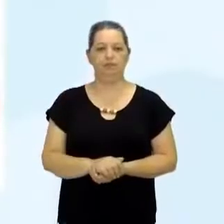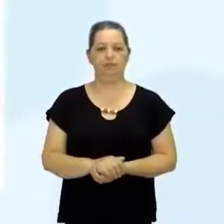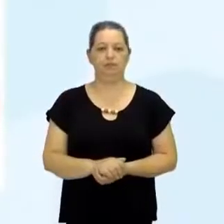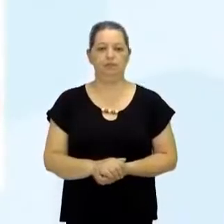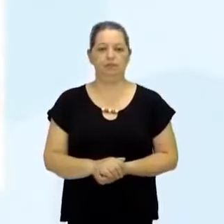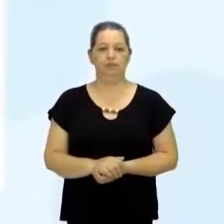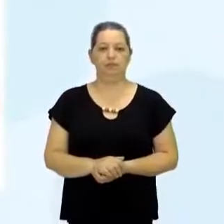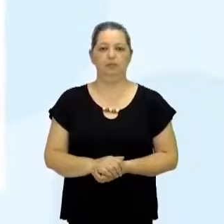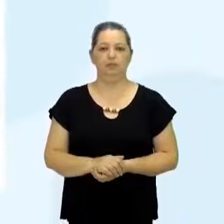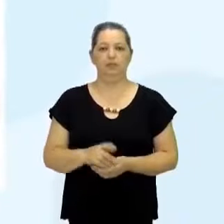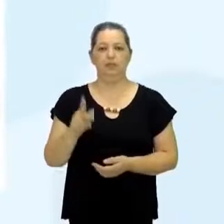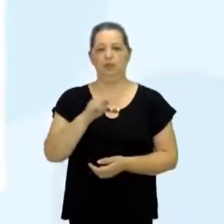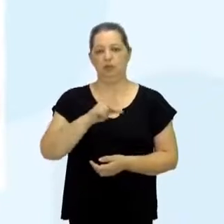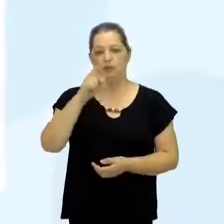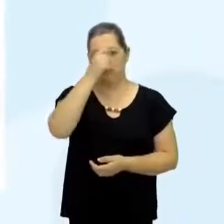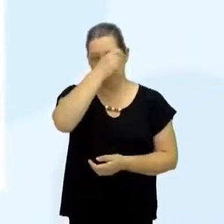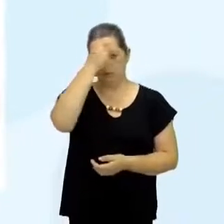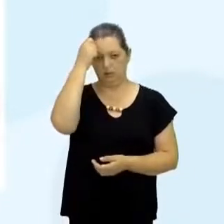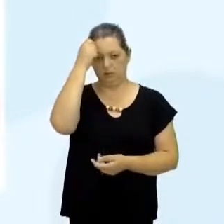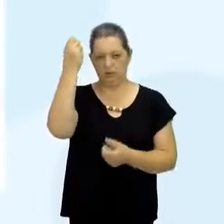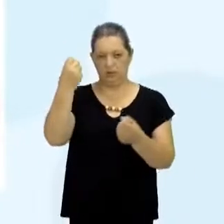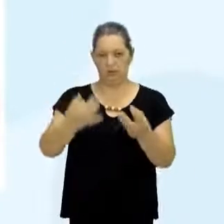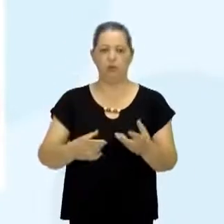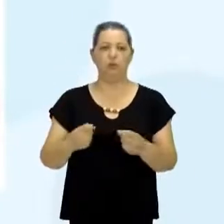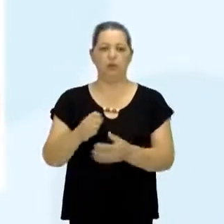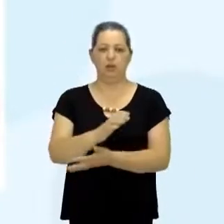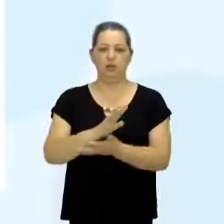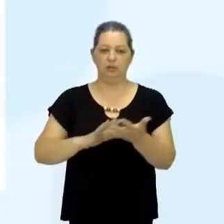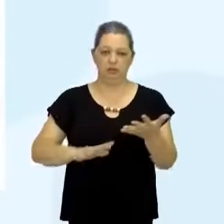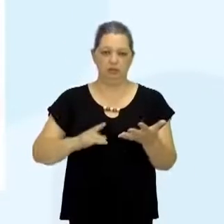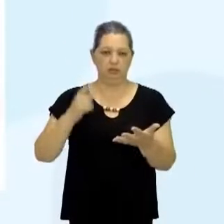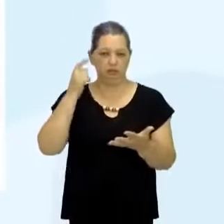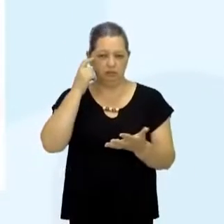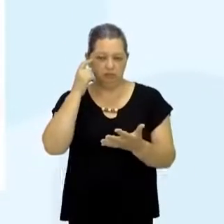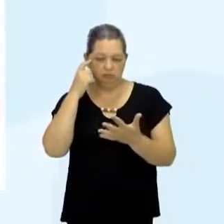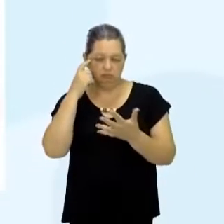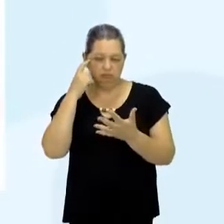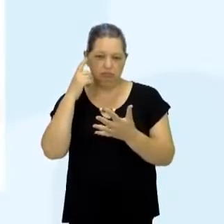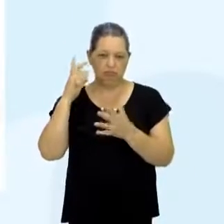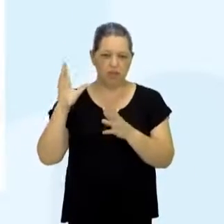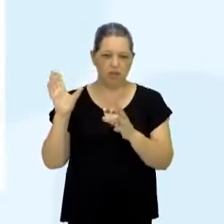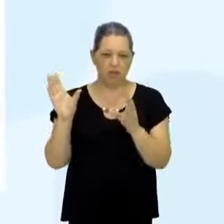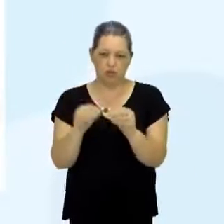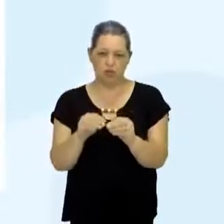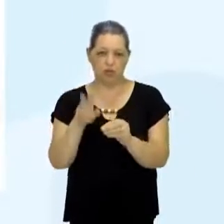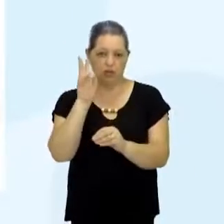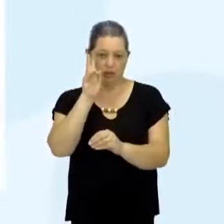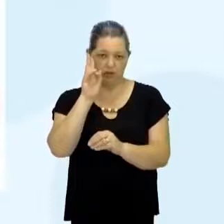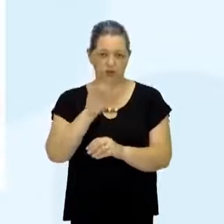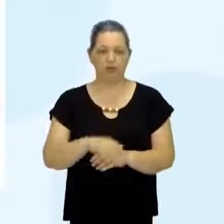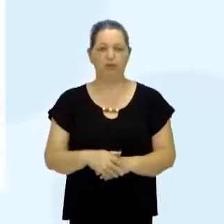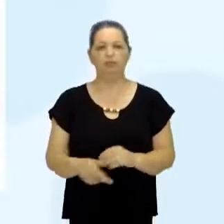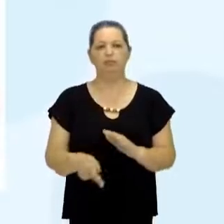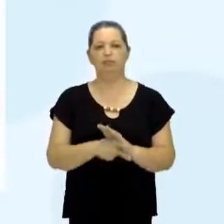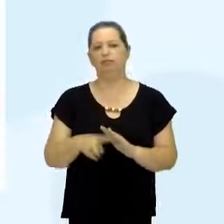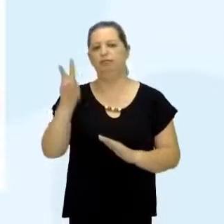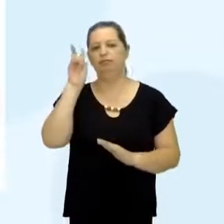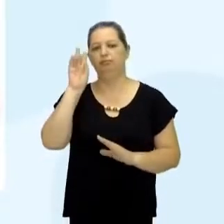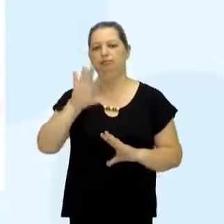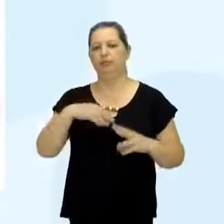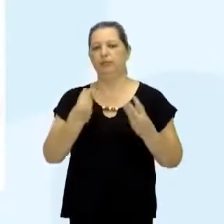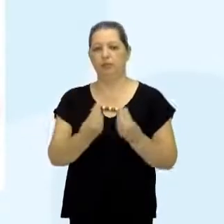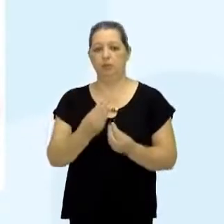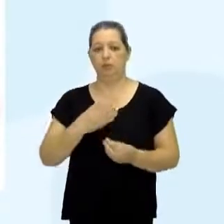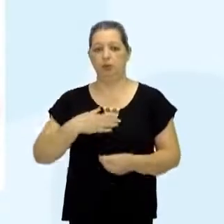professor Alcides, ele conta pra gente, né, nesse exercício de microhistória, né, ele conta o seguinte: a história da minha família